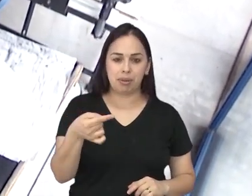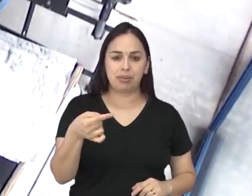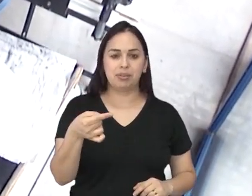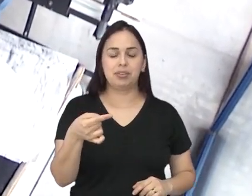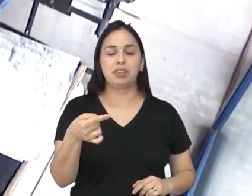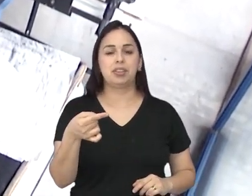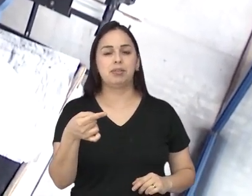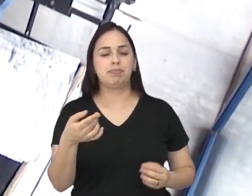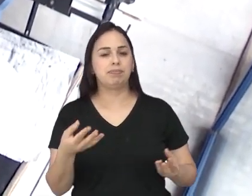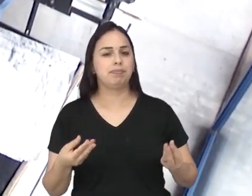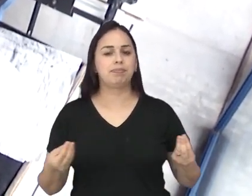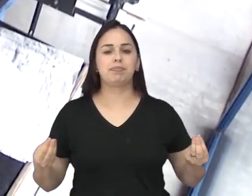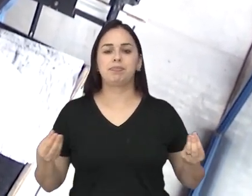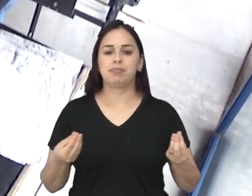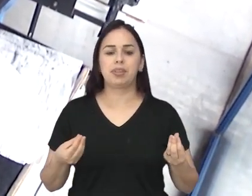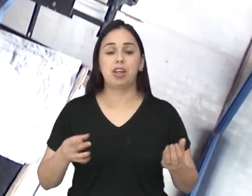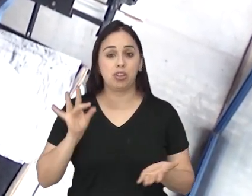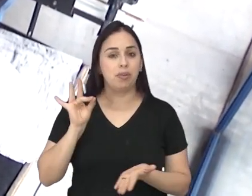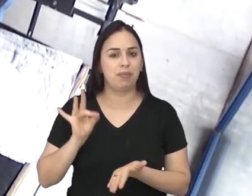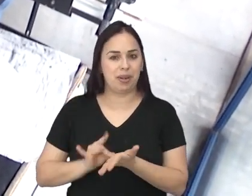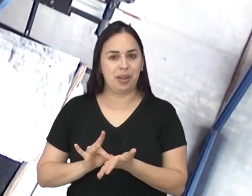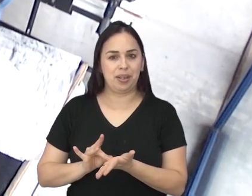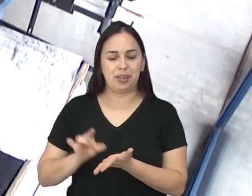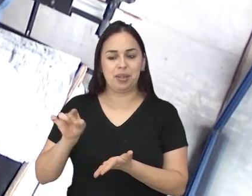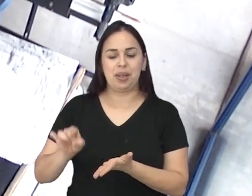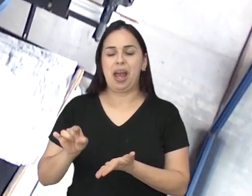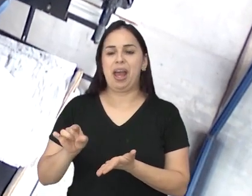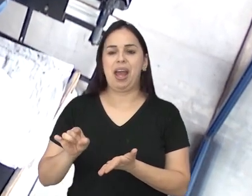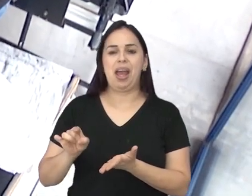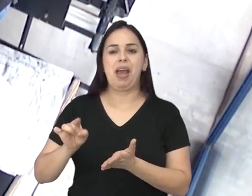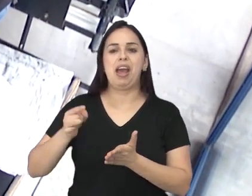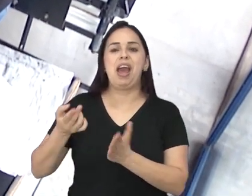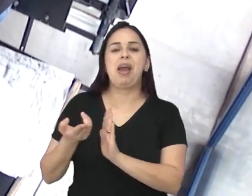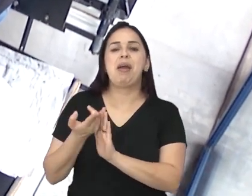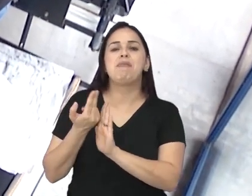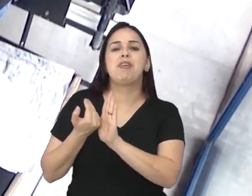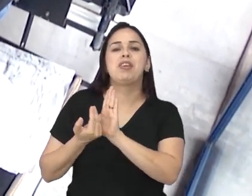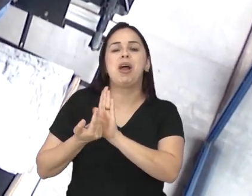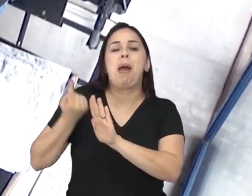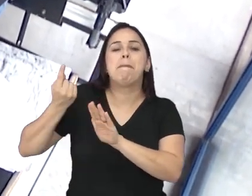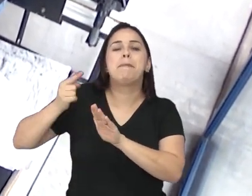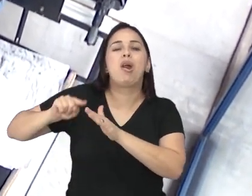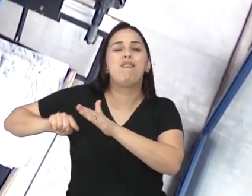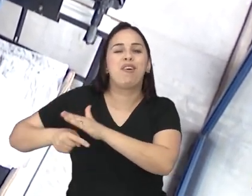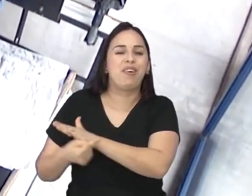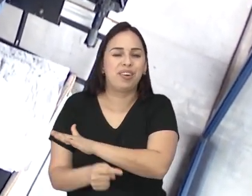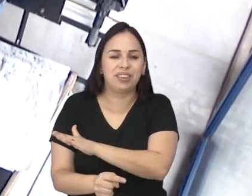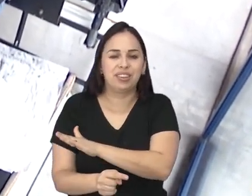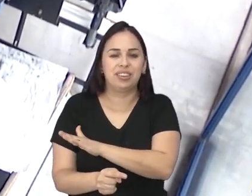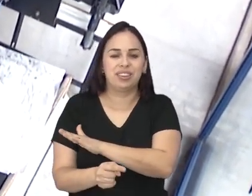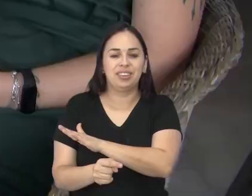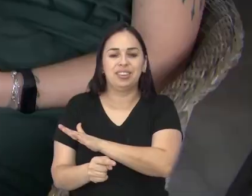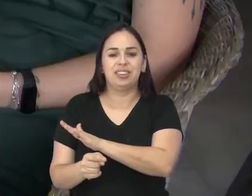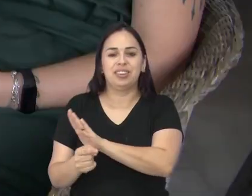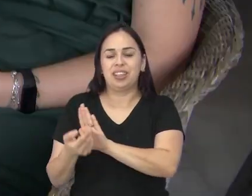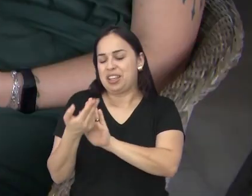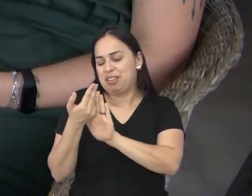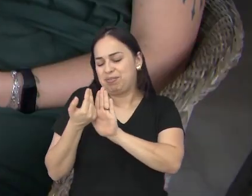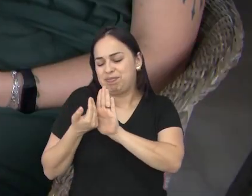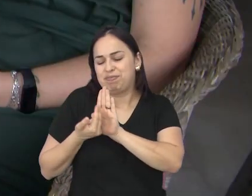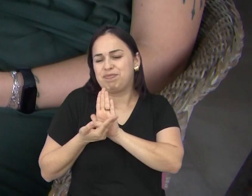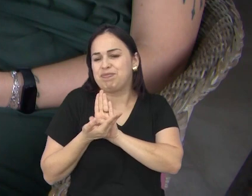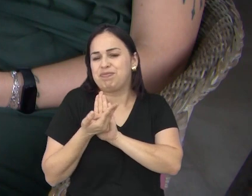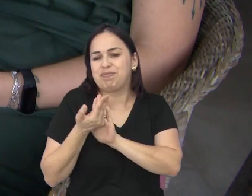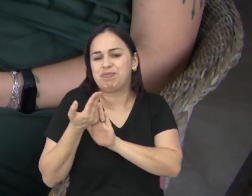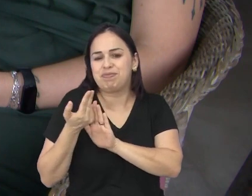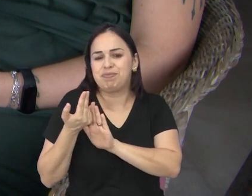vinha desenvolver que, de verdade mesmo, ela é muito mais que o desenho, né? Ela é uma aventura, ela é muito mais. O desenho é uma coisa que